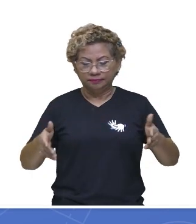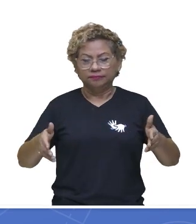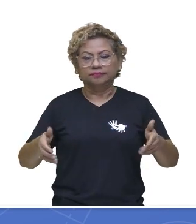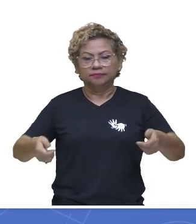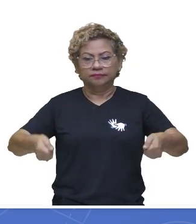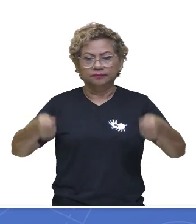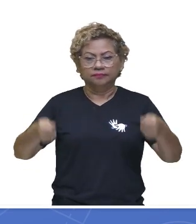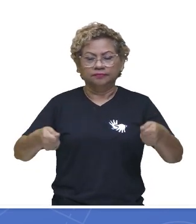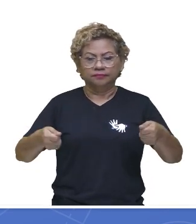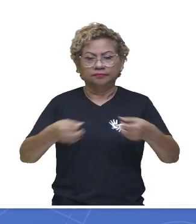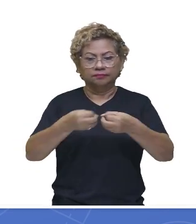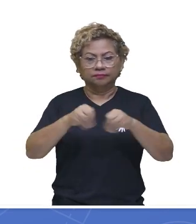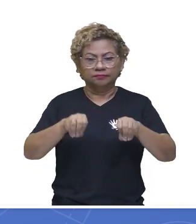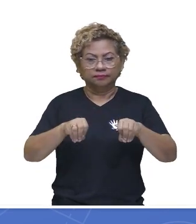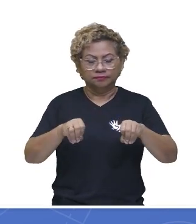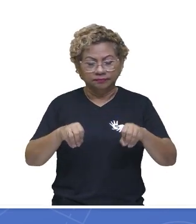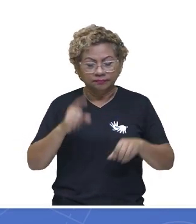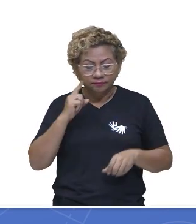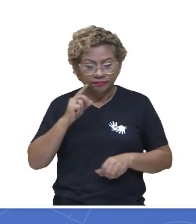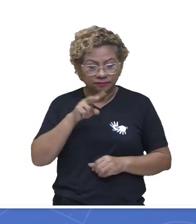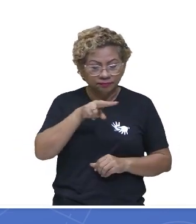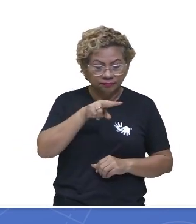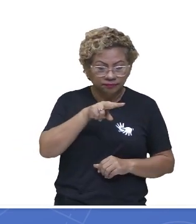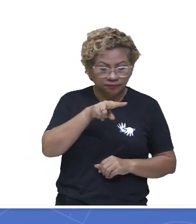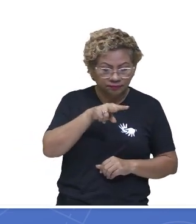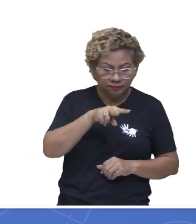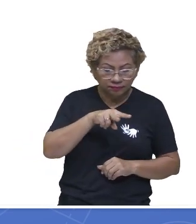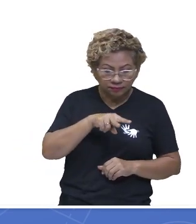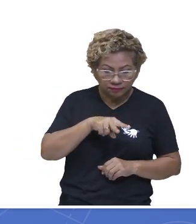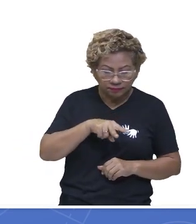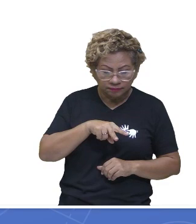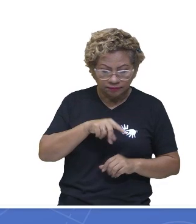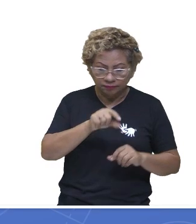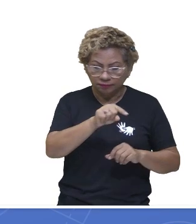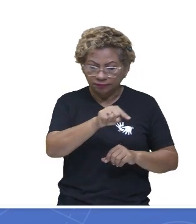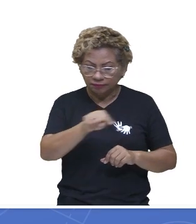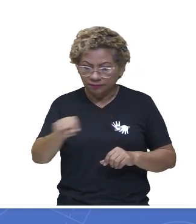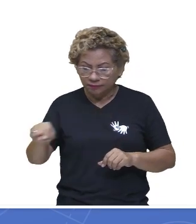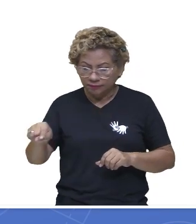numa linha, quantos ovos tem numa coluna e multiplica, né? Faz ali uma